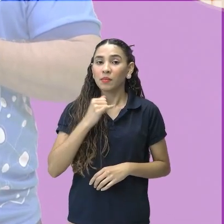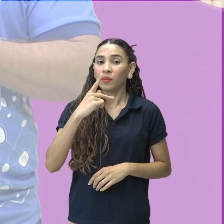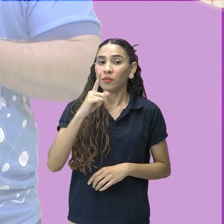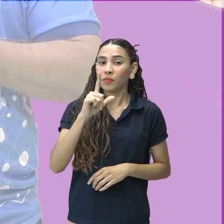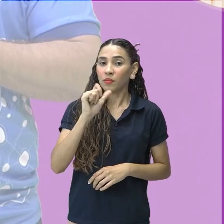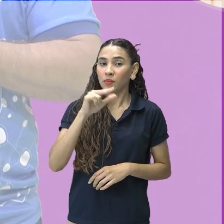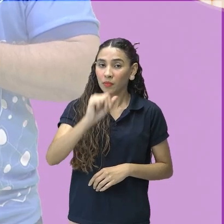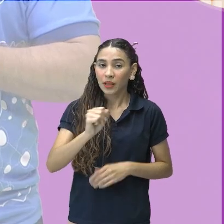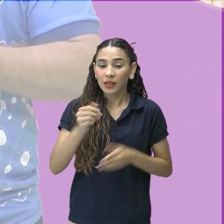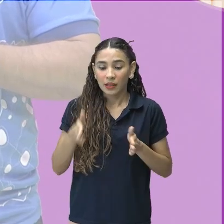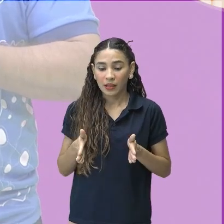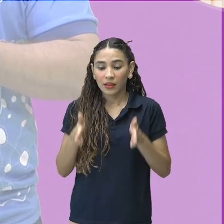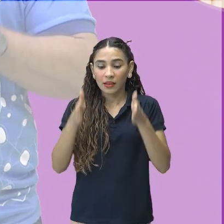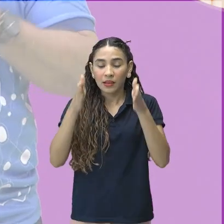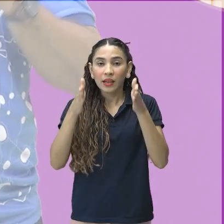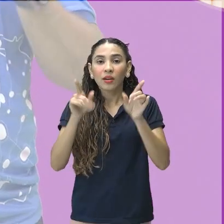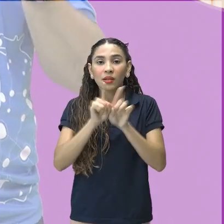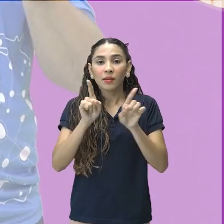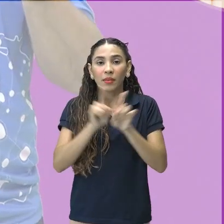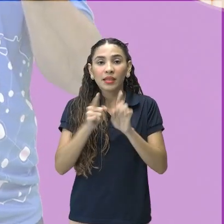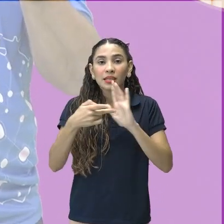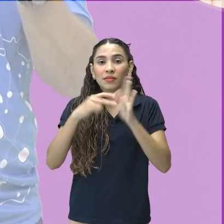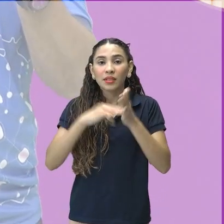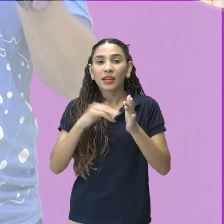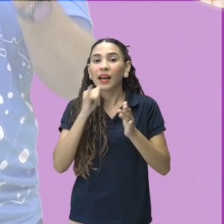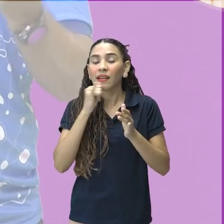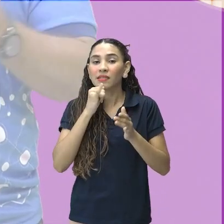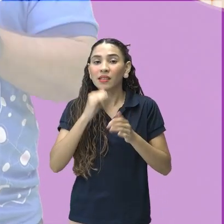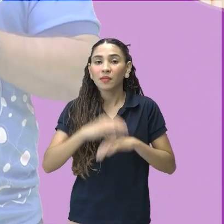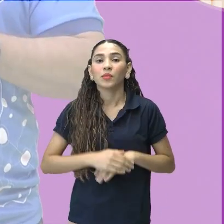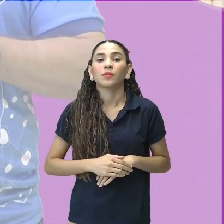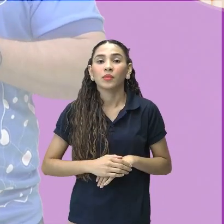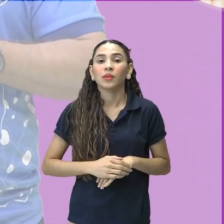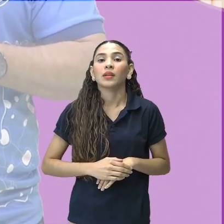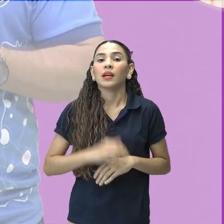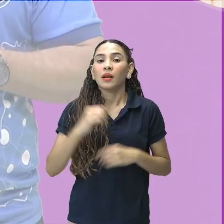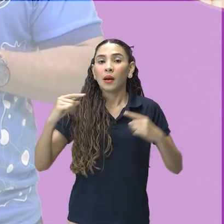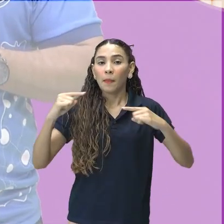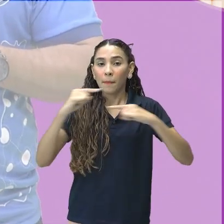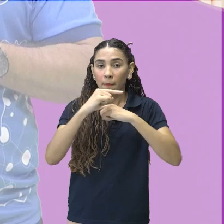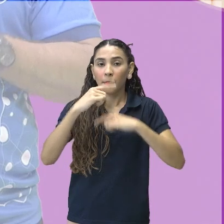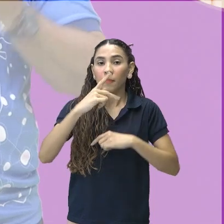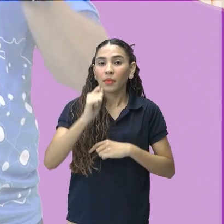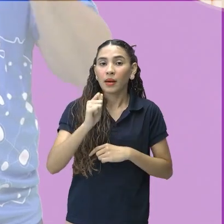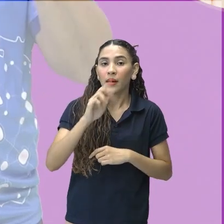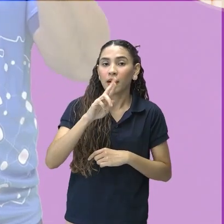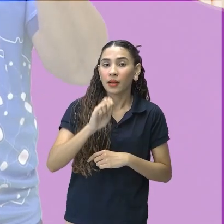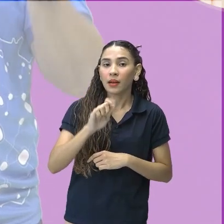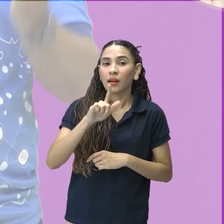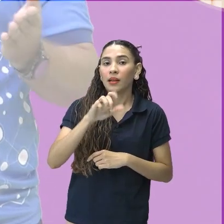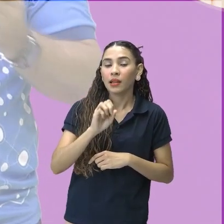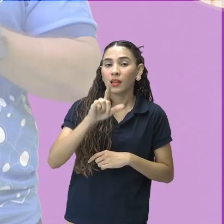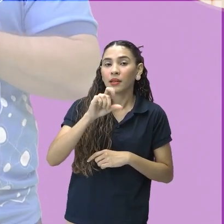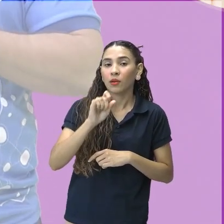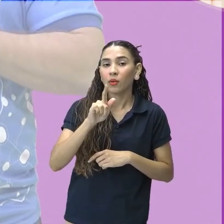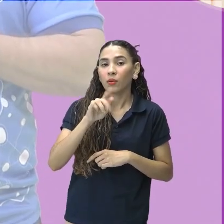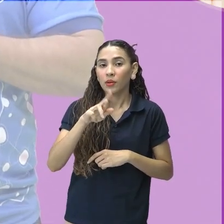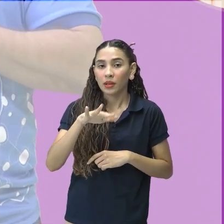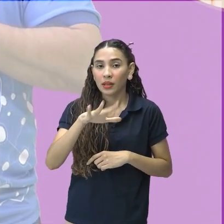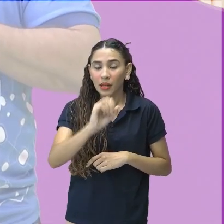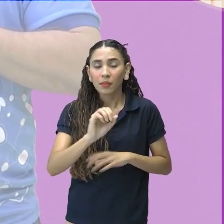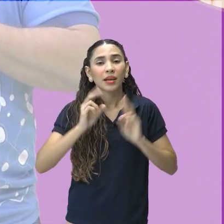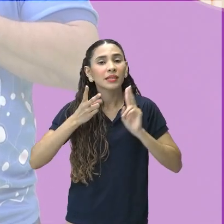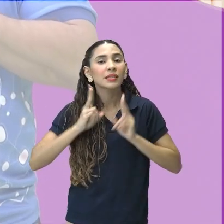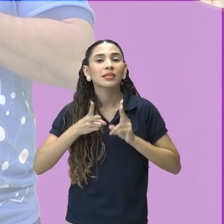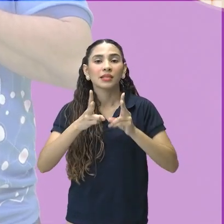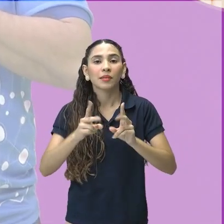planas laterais, ou seja, ela é formada por paralelogramos. Então, as laterais dos prismas